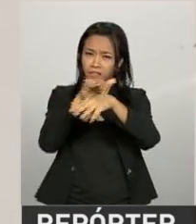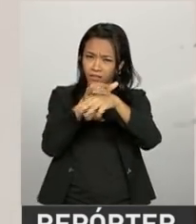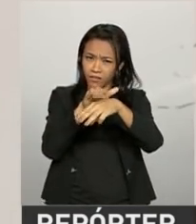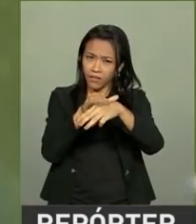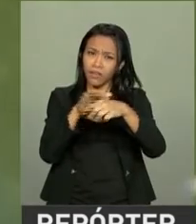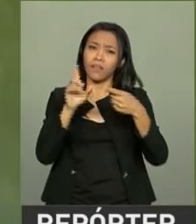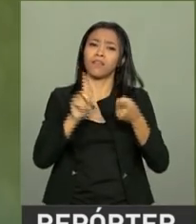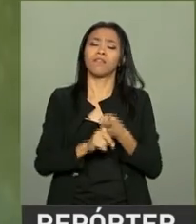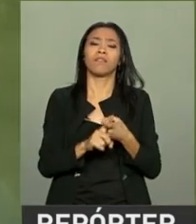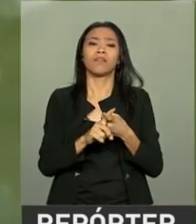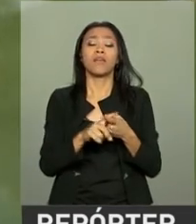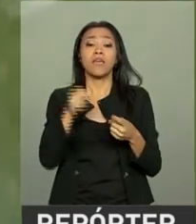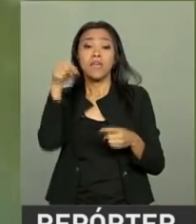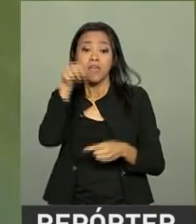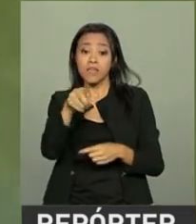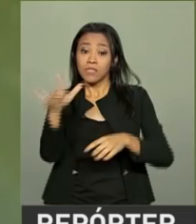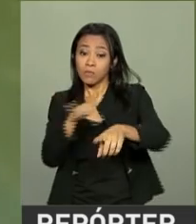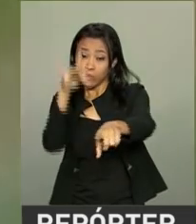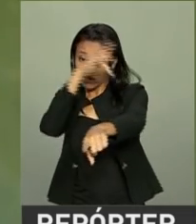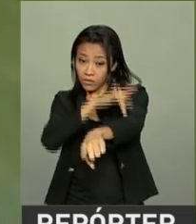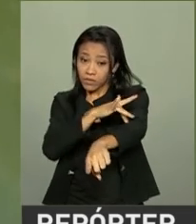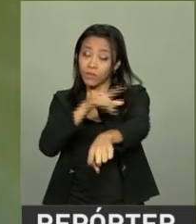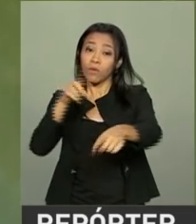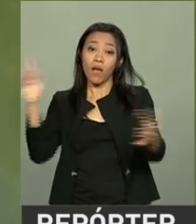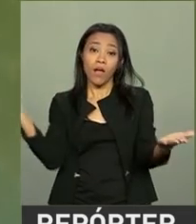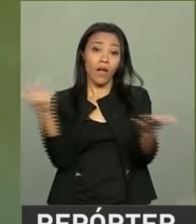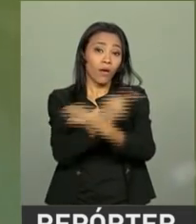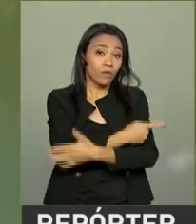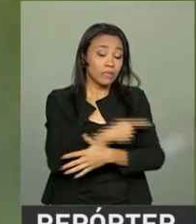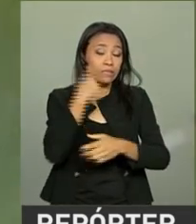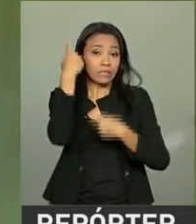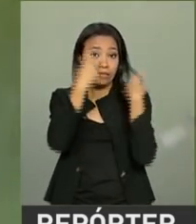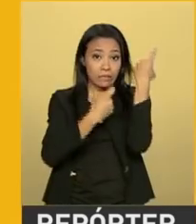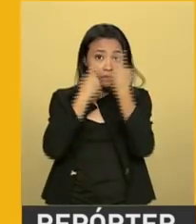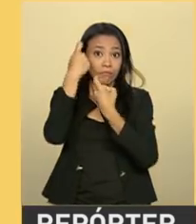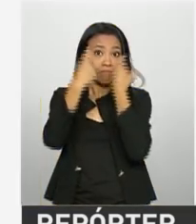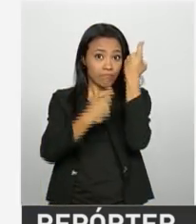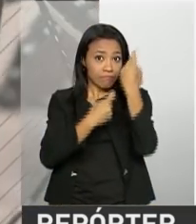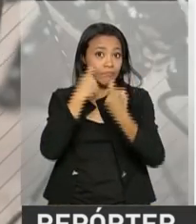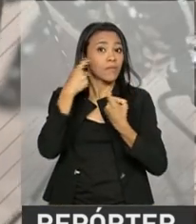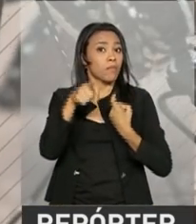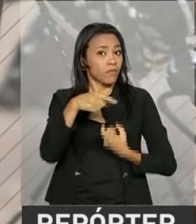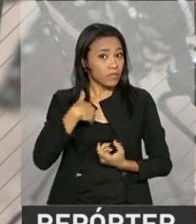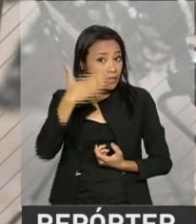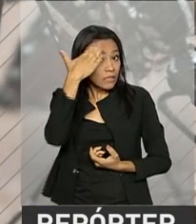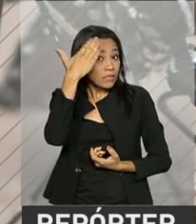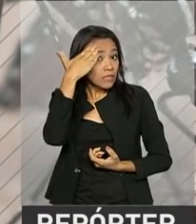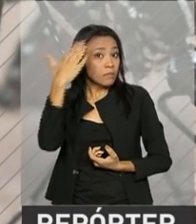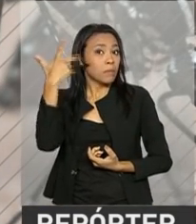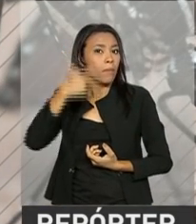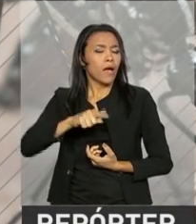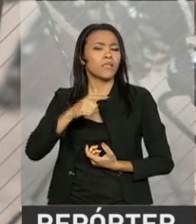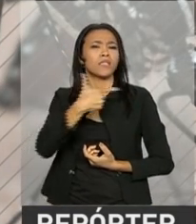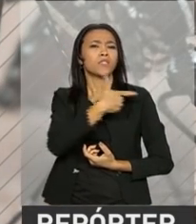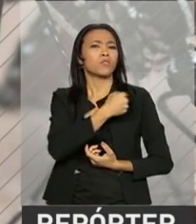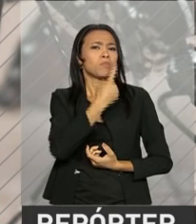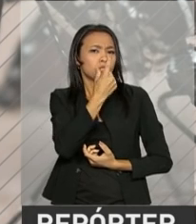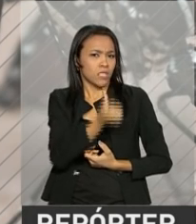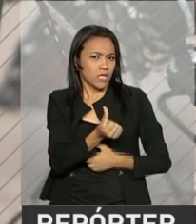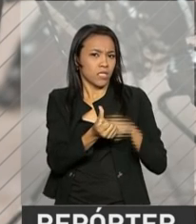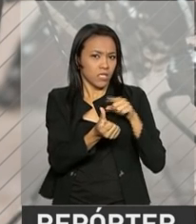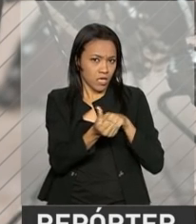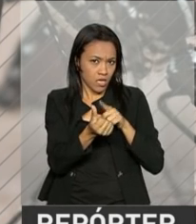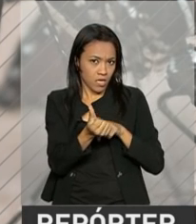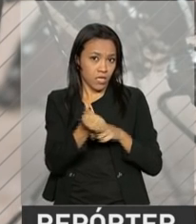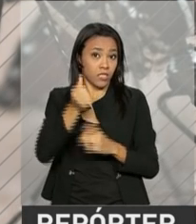da zica vírus o aeds egipte vem causando preocupação para se ter uma ideia em 2016 de acordo